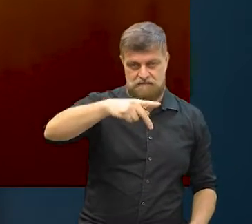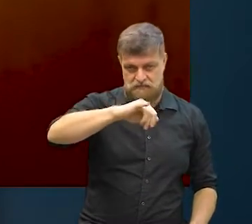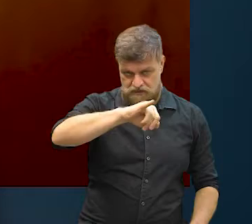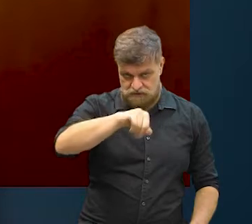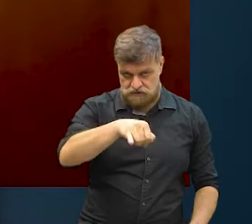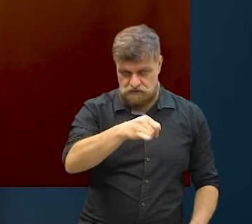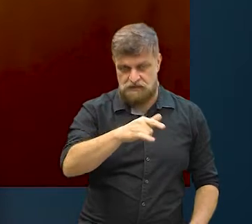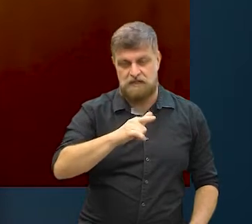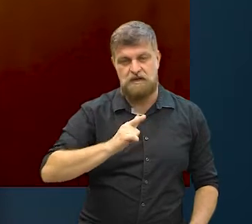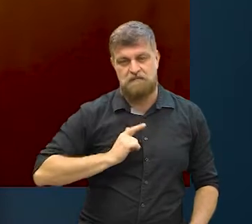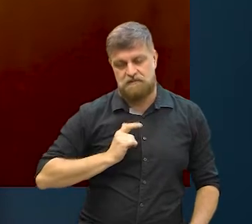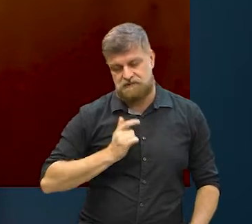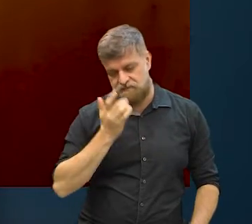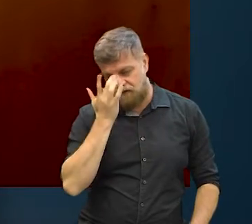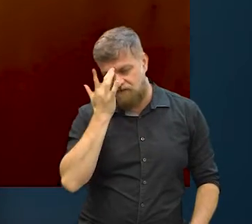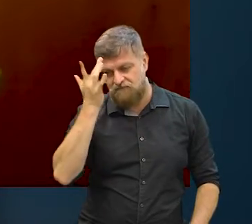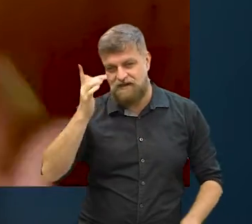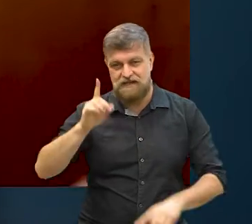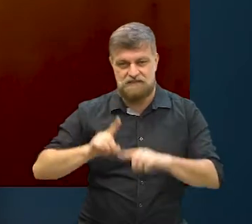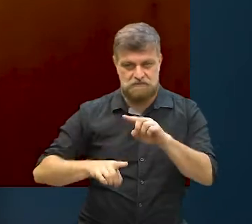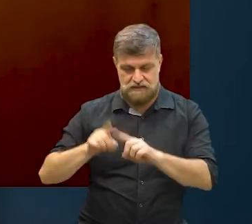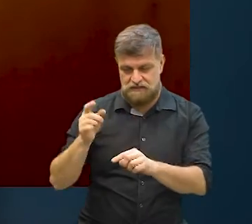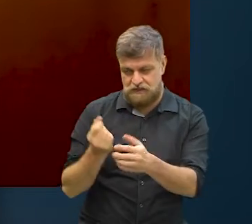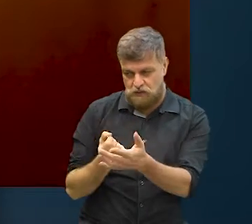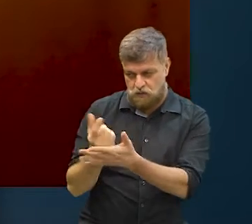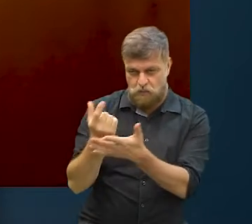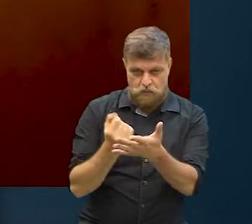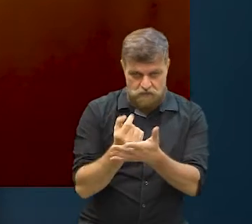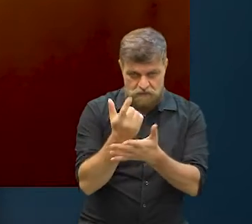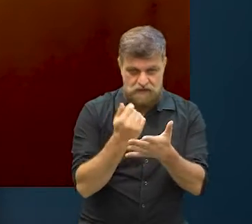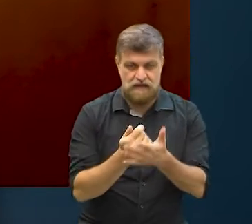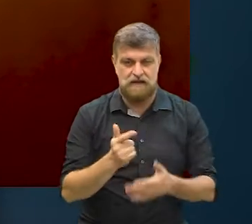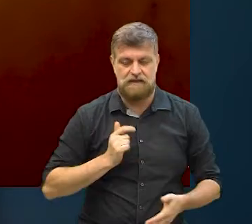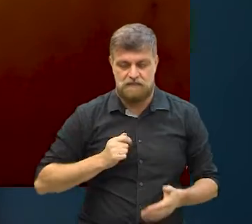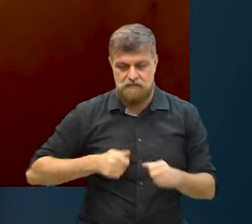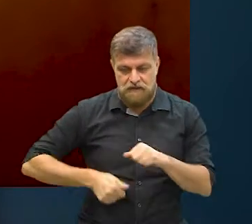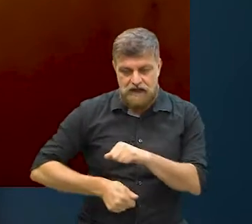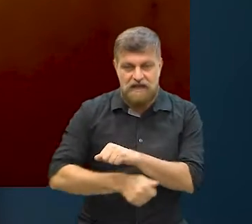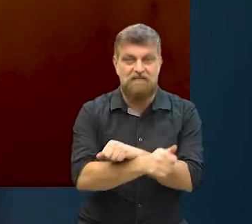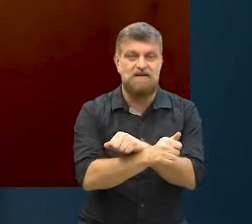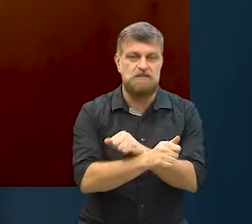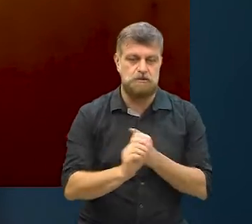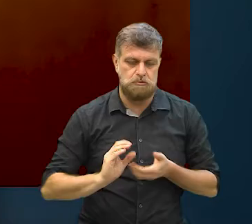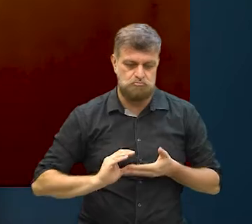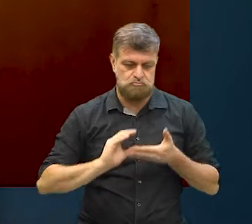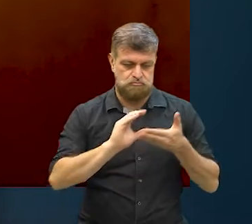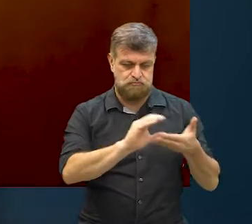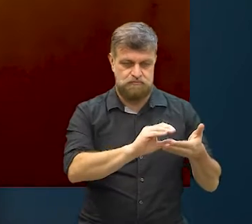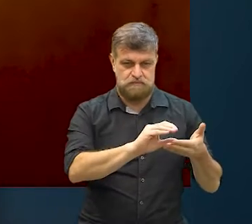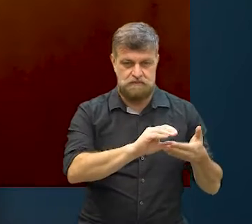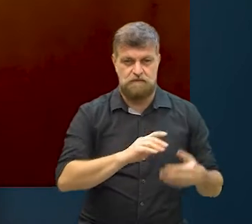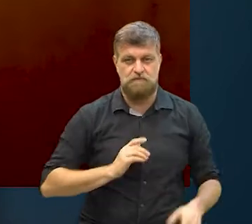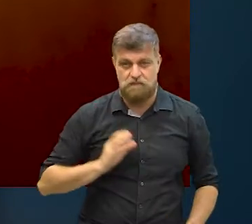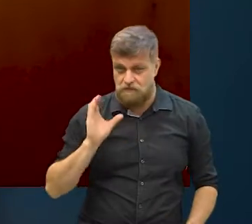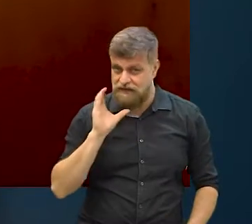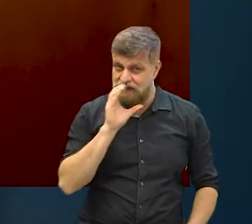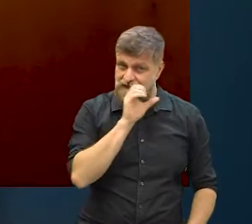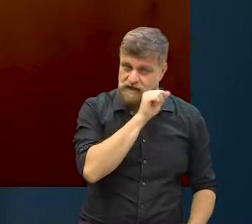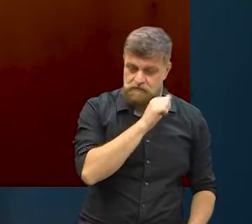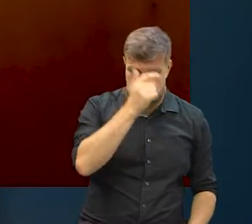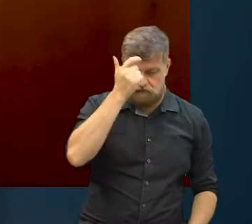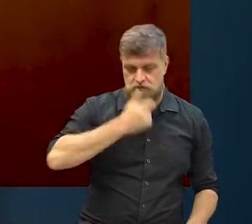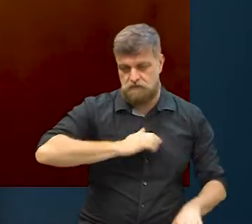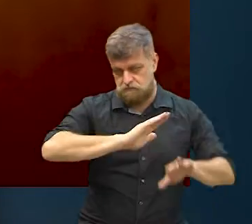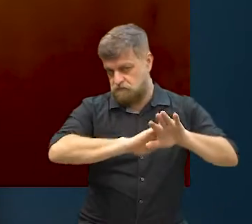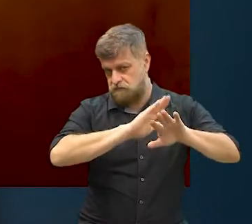ter também mais facilidade para a compra de aparelhos, para investir melhor nessa área. Então, assim, foi bem rápido e